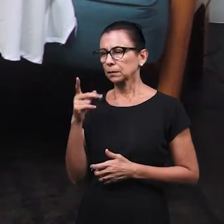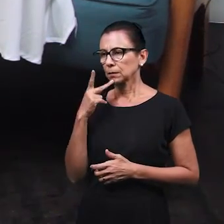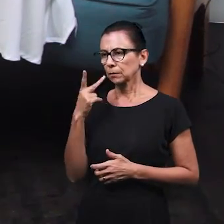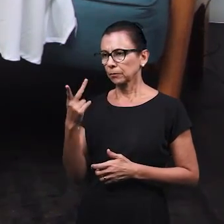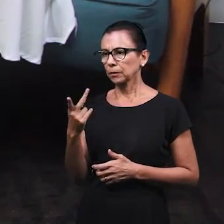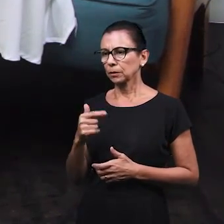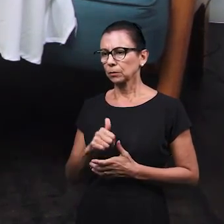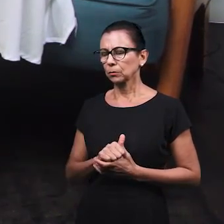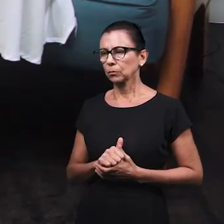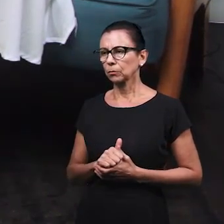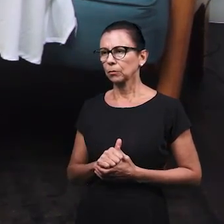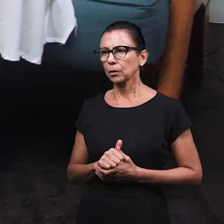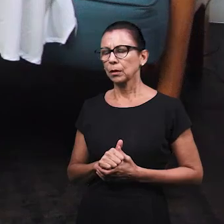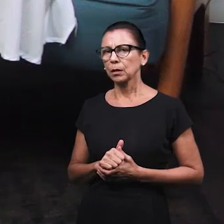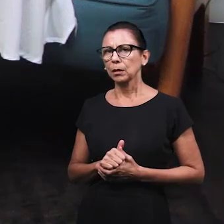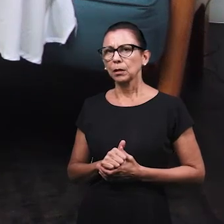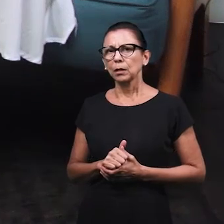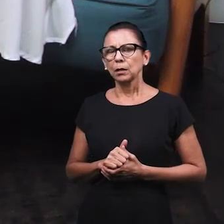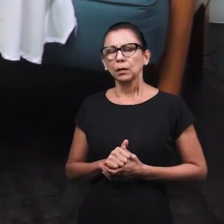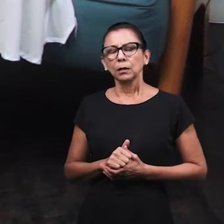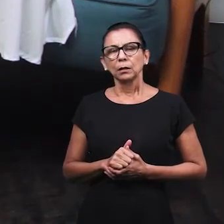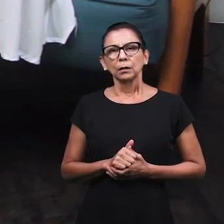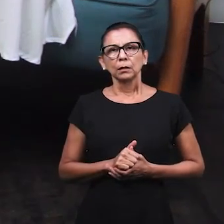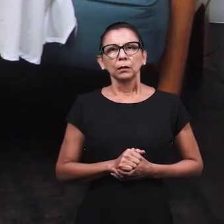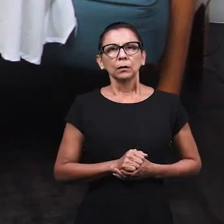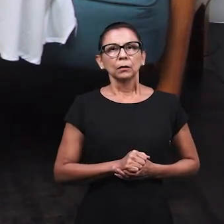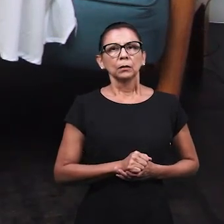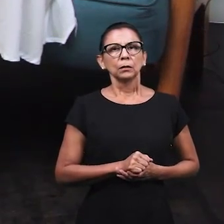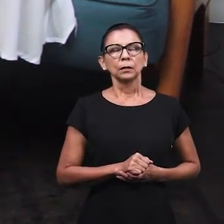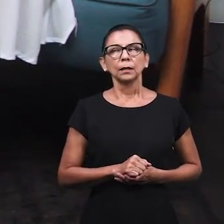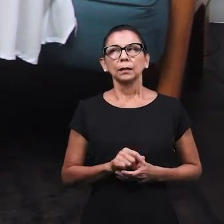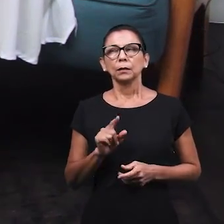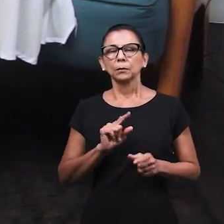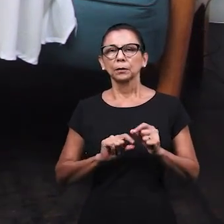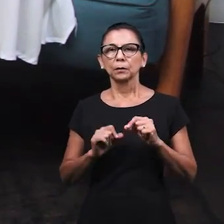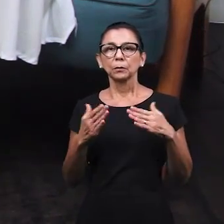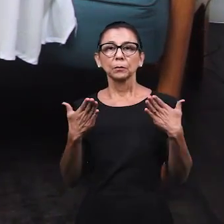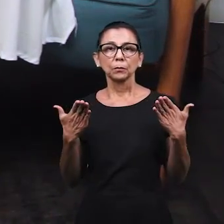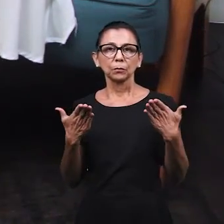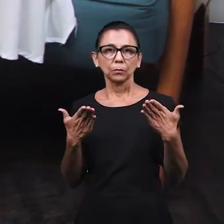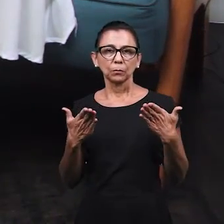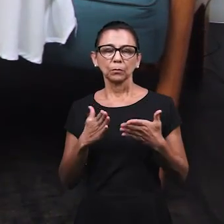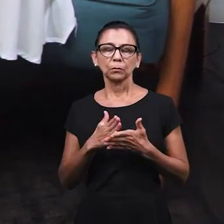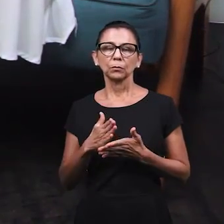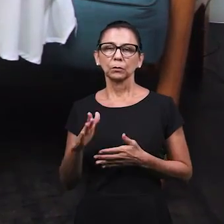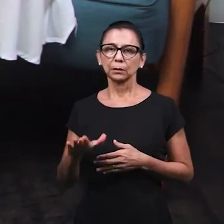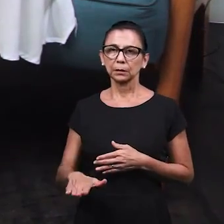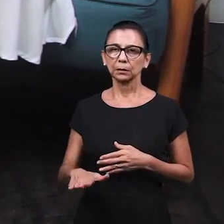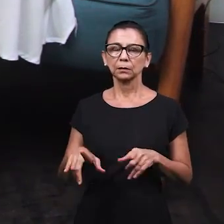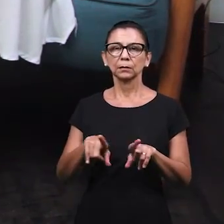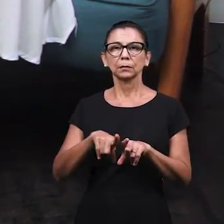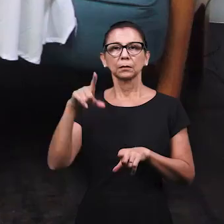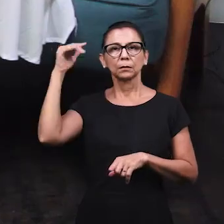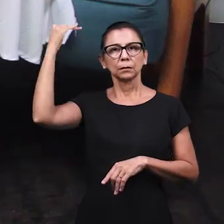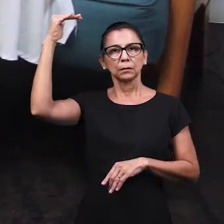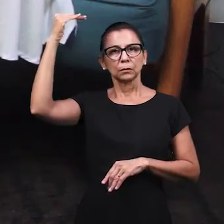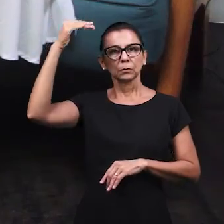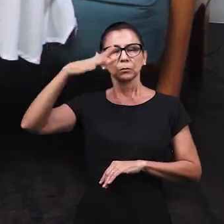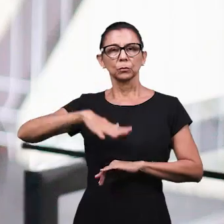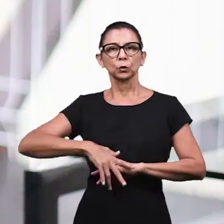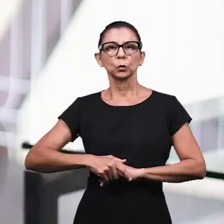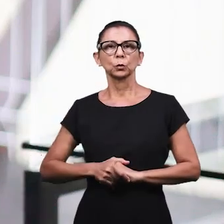isso, porque me fez lembrar, eu até cheguei a comentar com o senhor numa das reuniões que nós tivemos, que hoje as crianças e até os